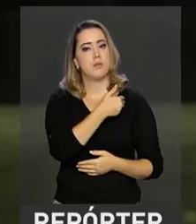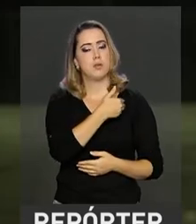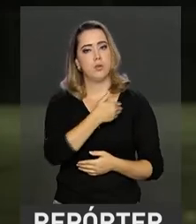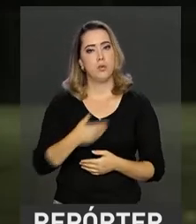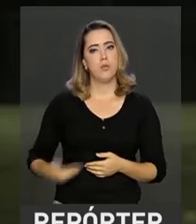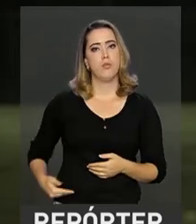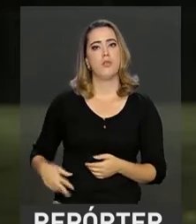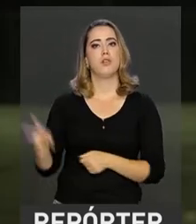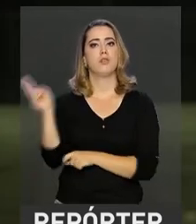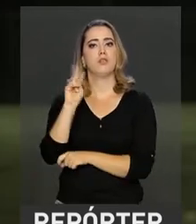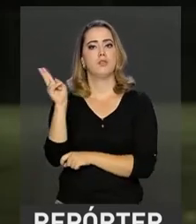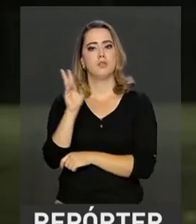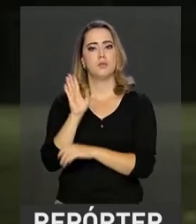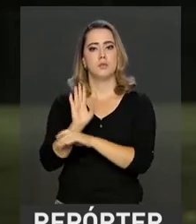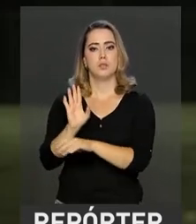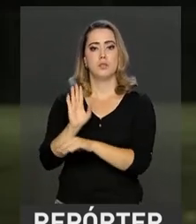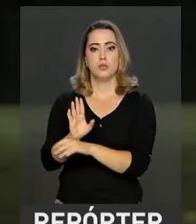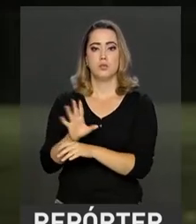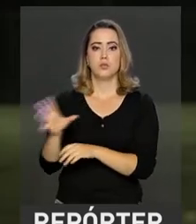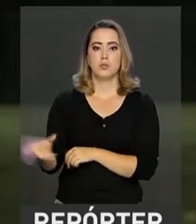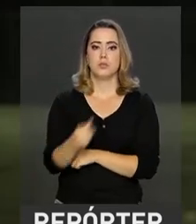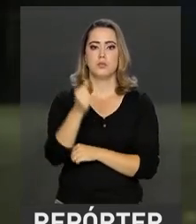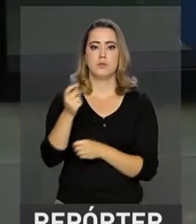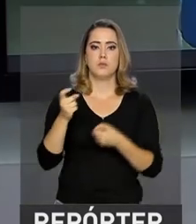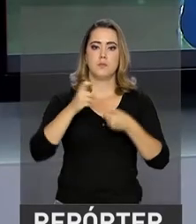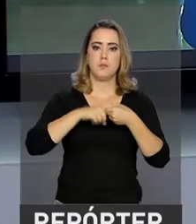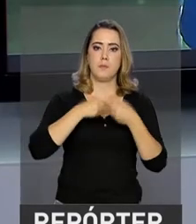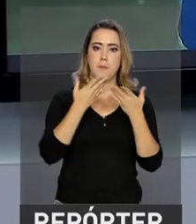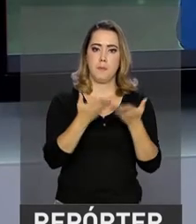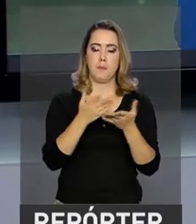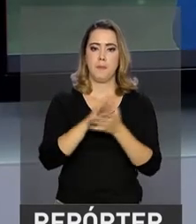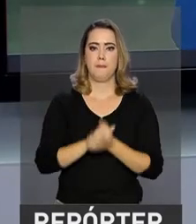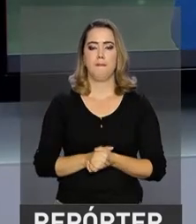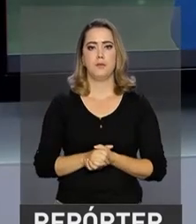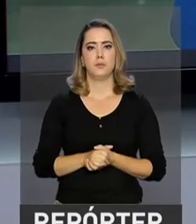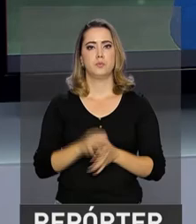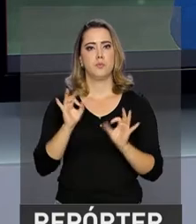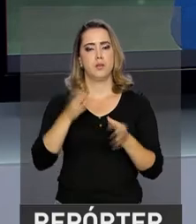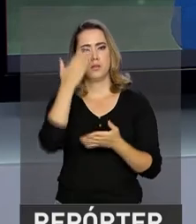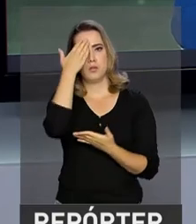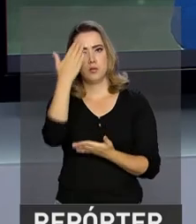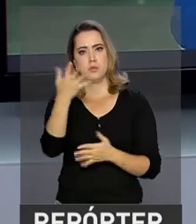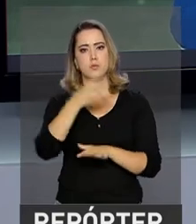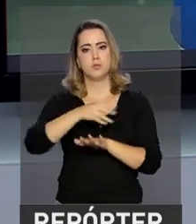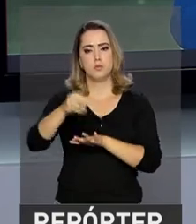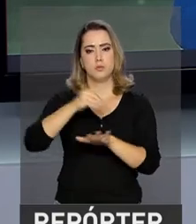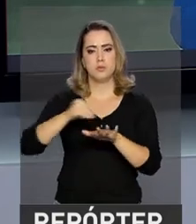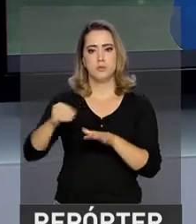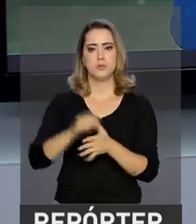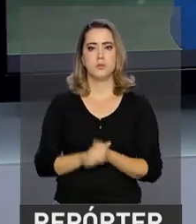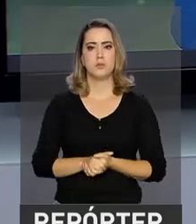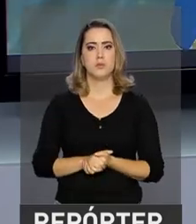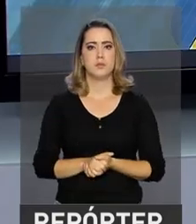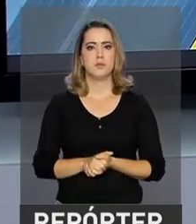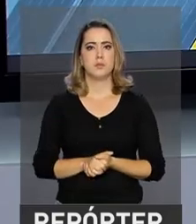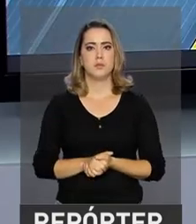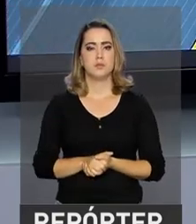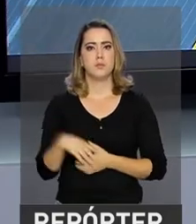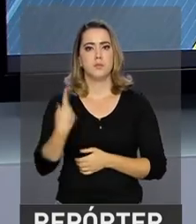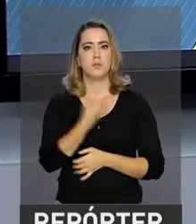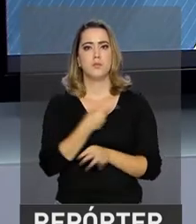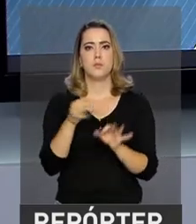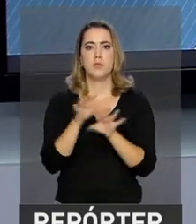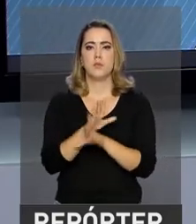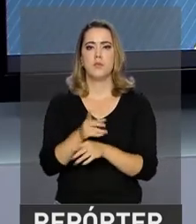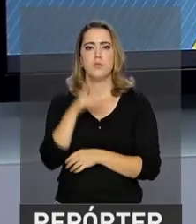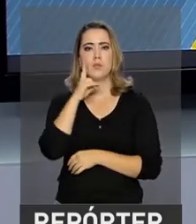por ter ajudado nesse resgate foto com você tá aí muito obrigada pablo pelas suas informações nós ficamos